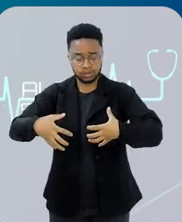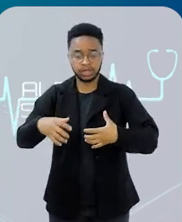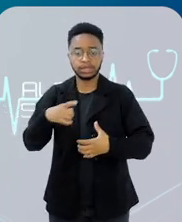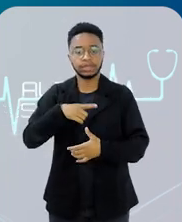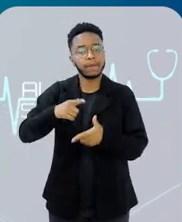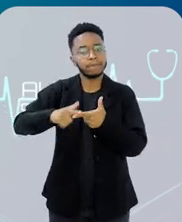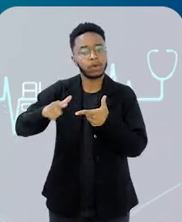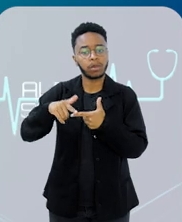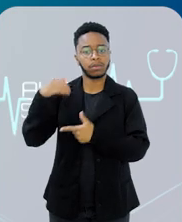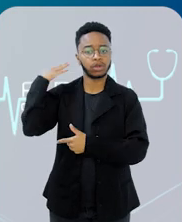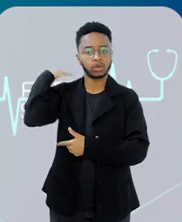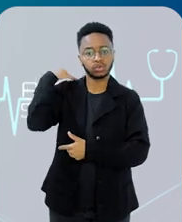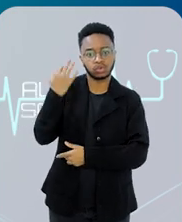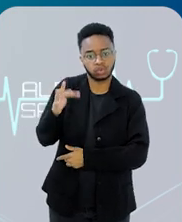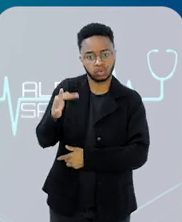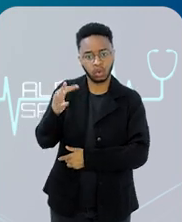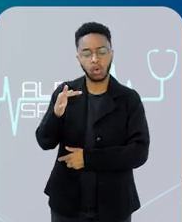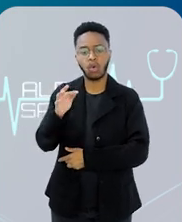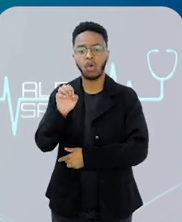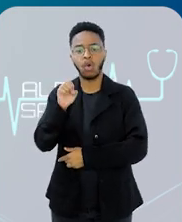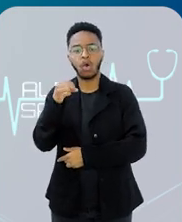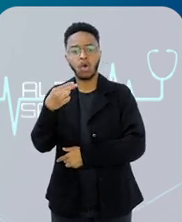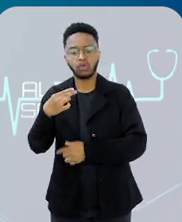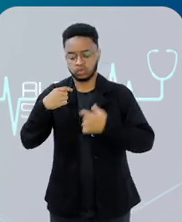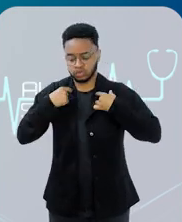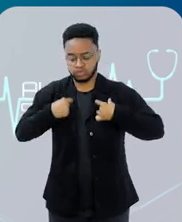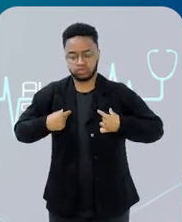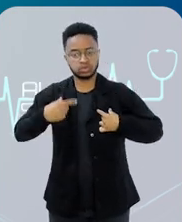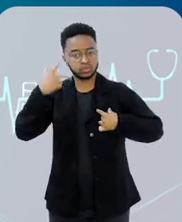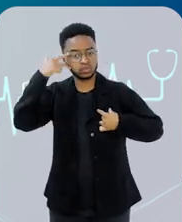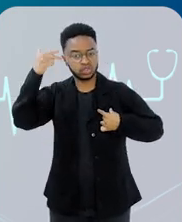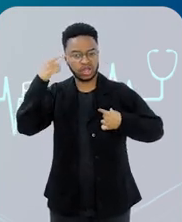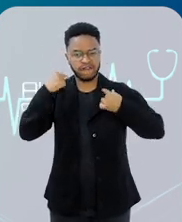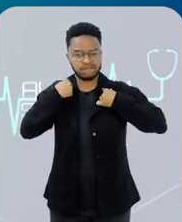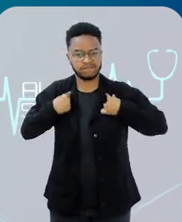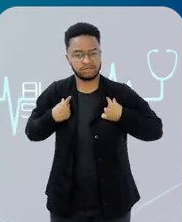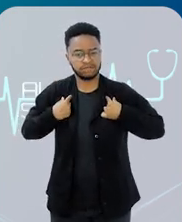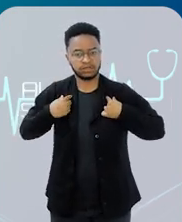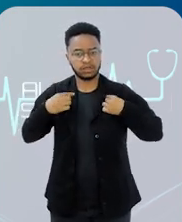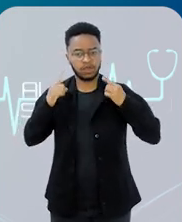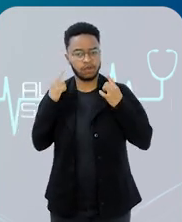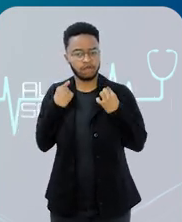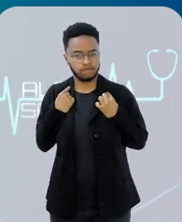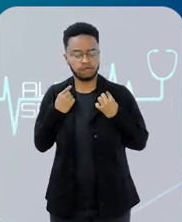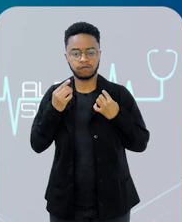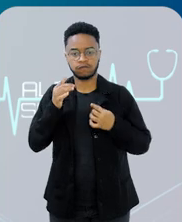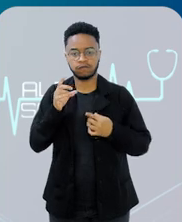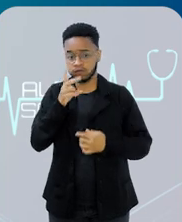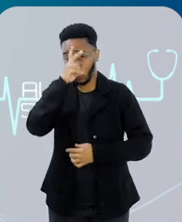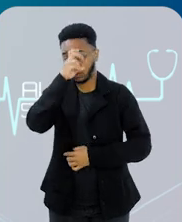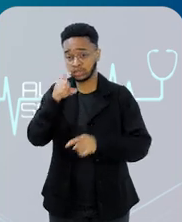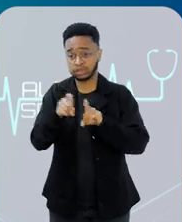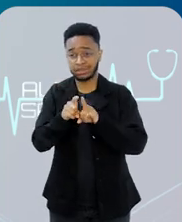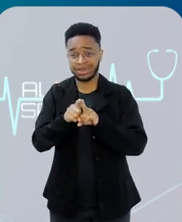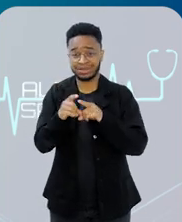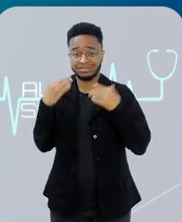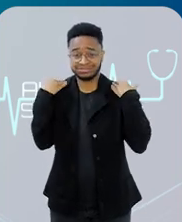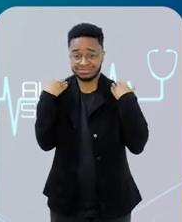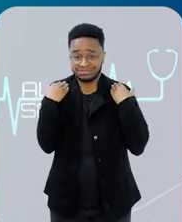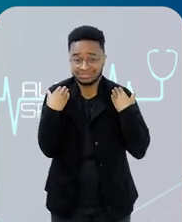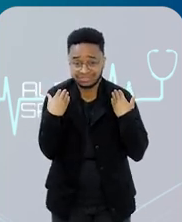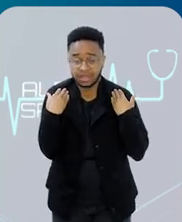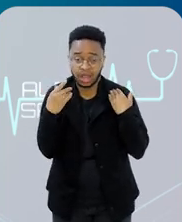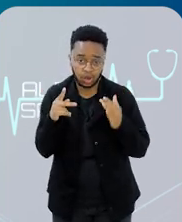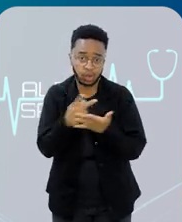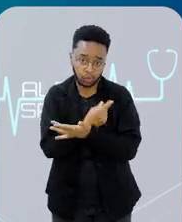né? Problemas de colunas. Problema do sutiã que fica marcando aquele vinco aqui, problema da cervical que o peso